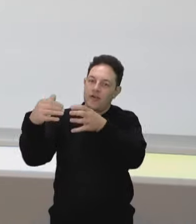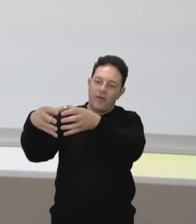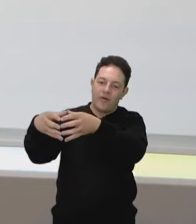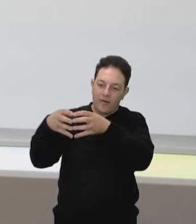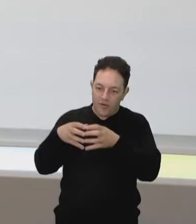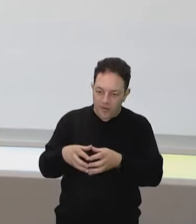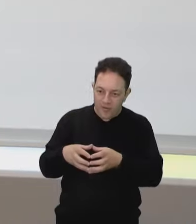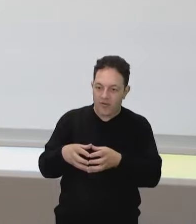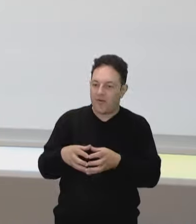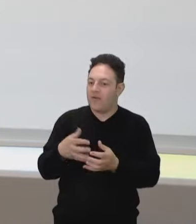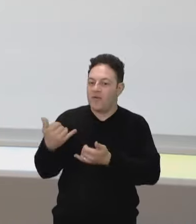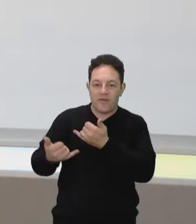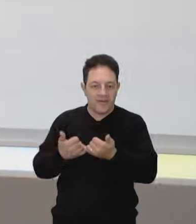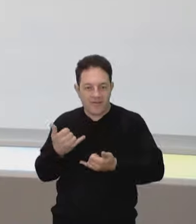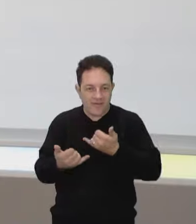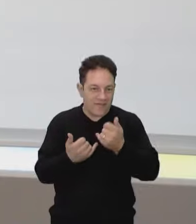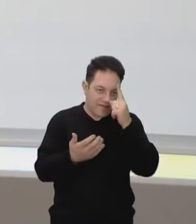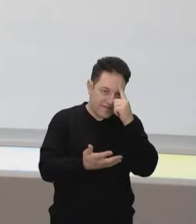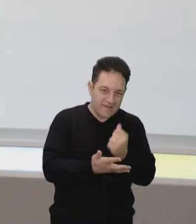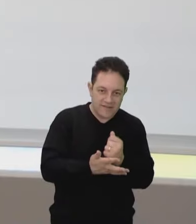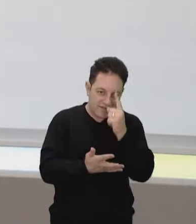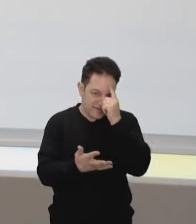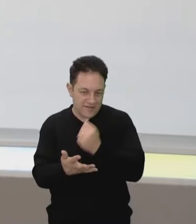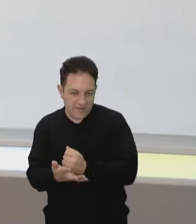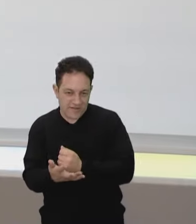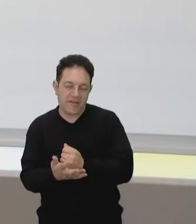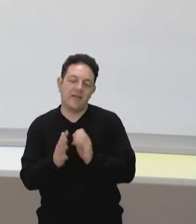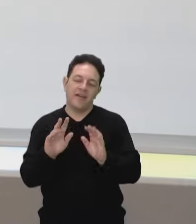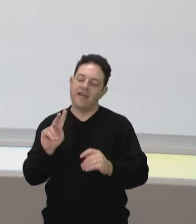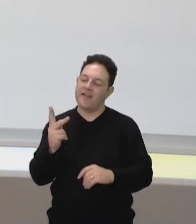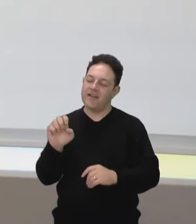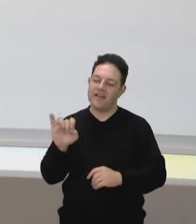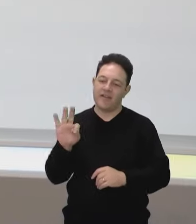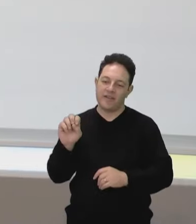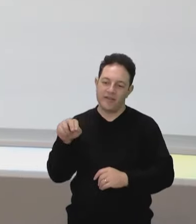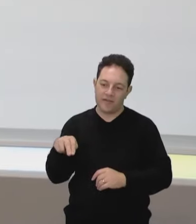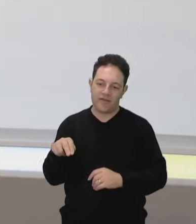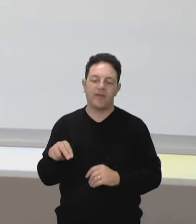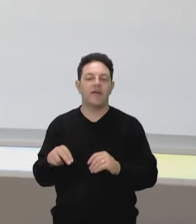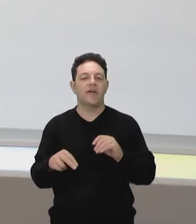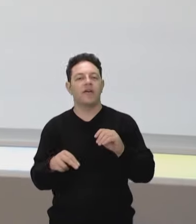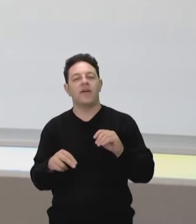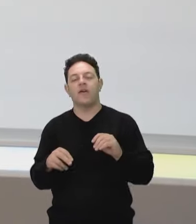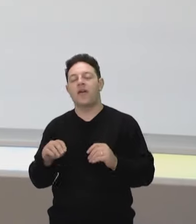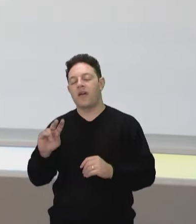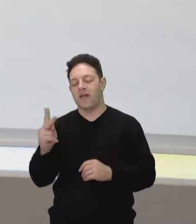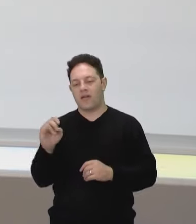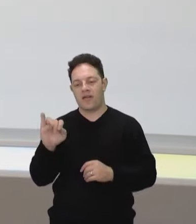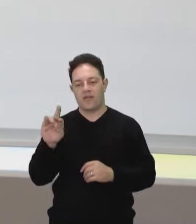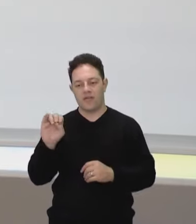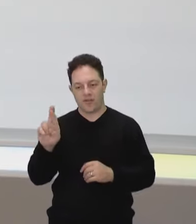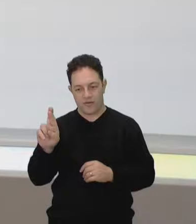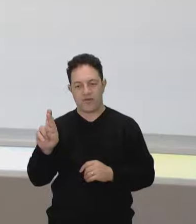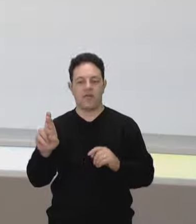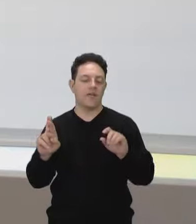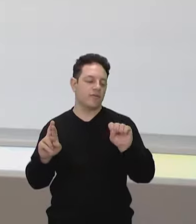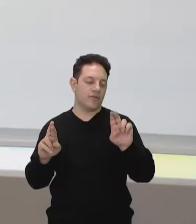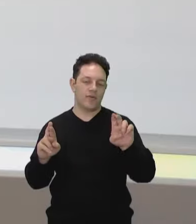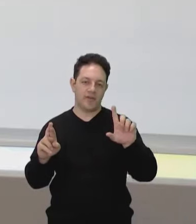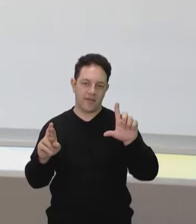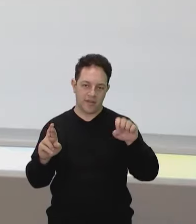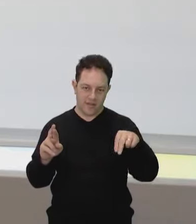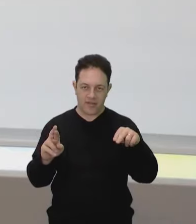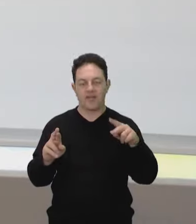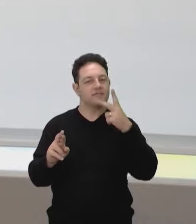de pessoas aí na hora da tomada da decisão. E o Heitor e a Suelen, infelizmente, eles tiveram que jogar sozinhos, só eles 2, mas